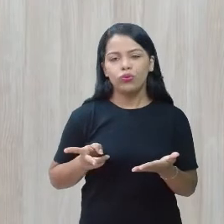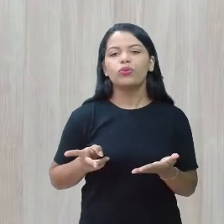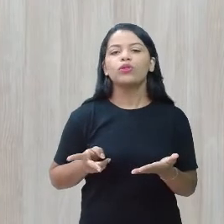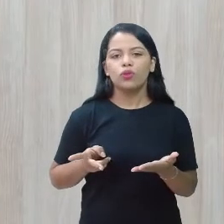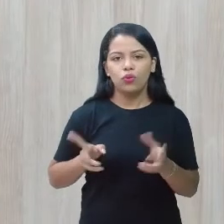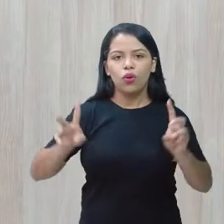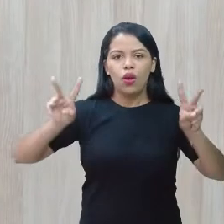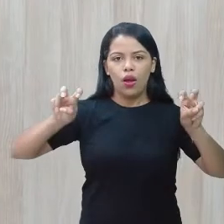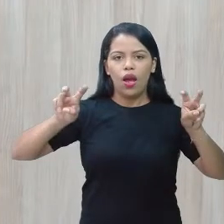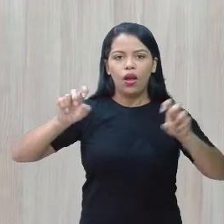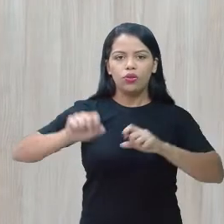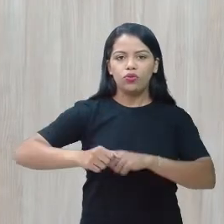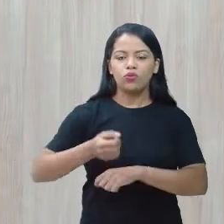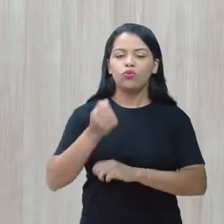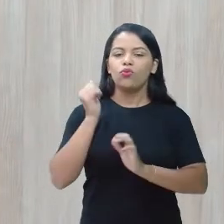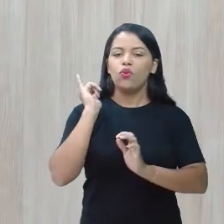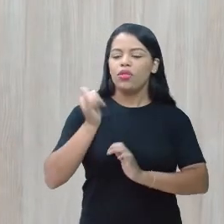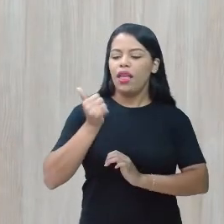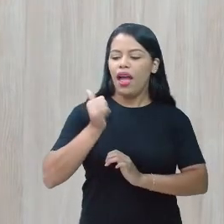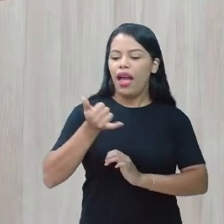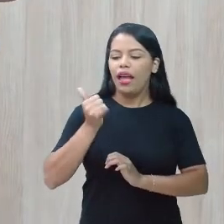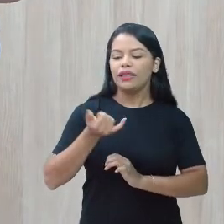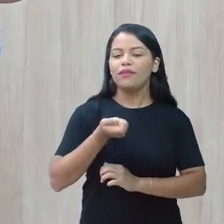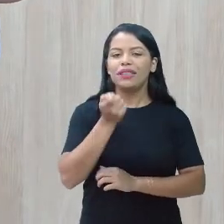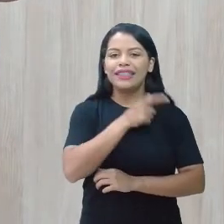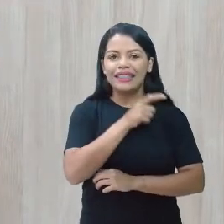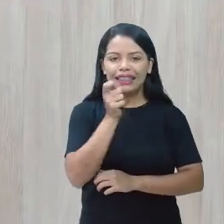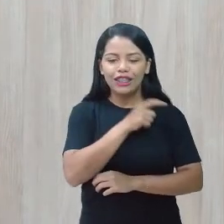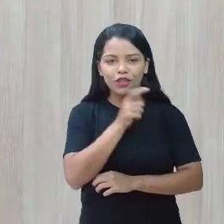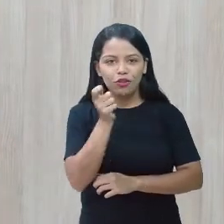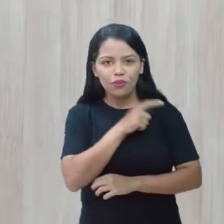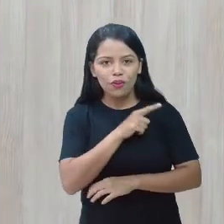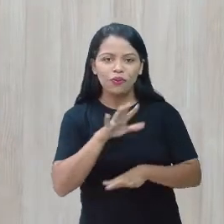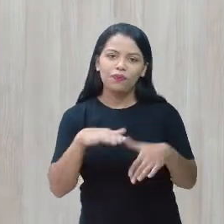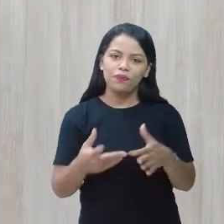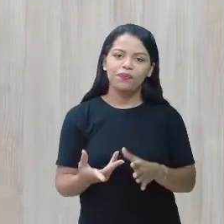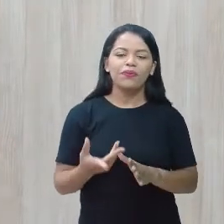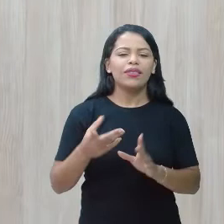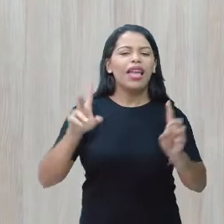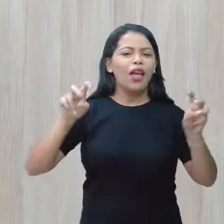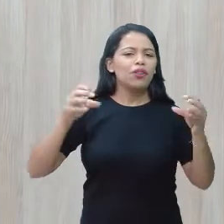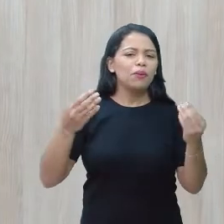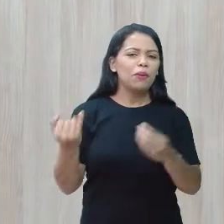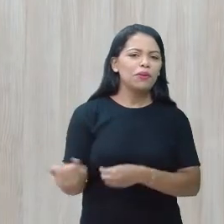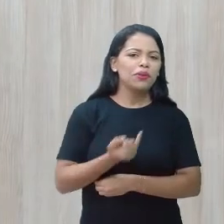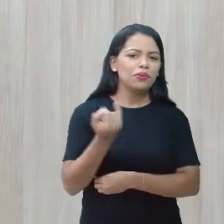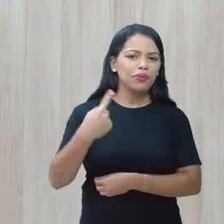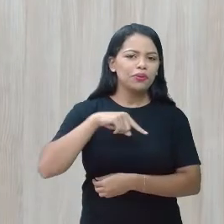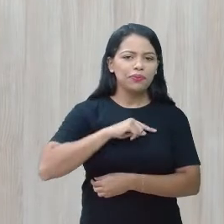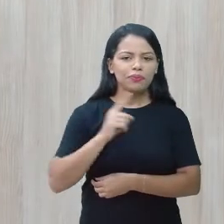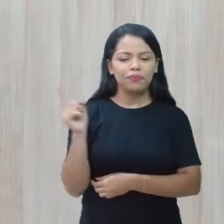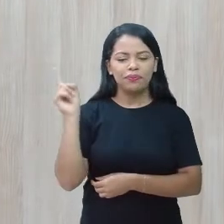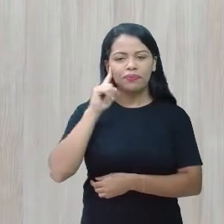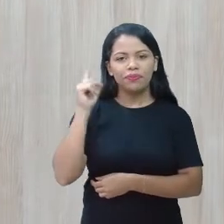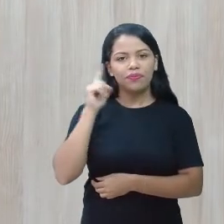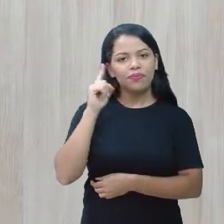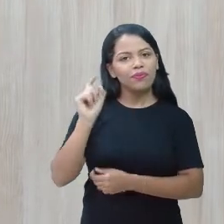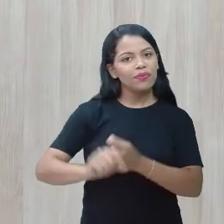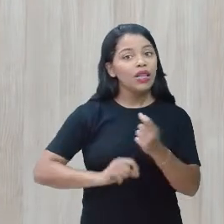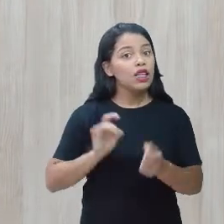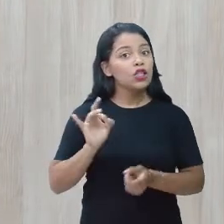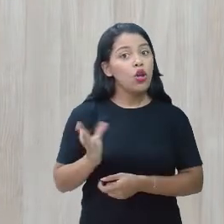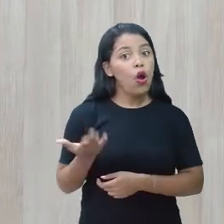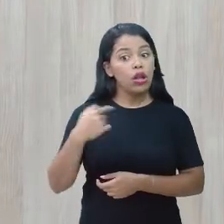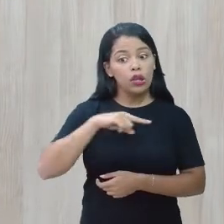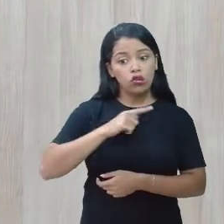narrativa de humor. Um tema importante para o nosso dia a dia, não é? O fato de termos acordado,